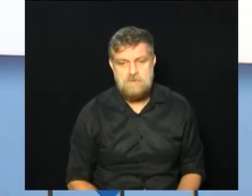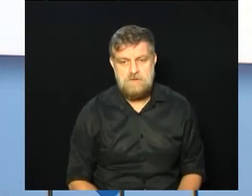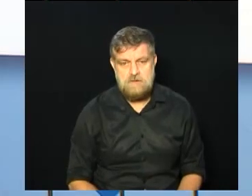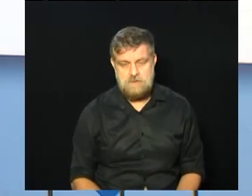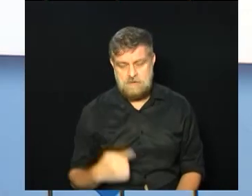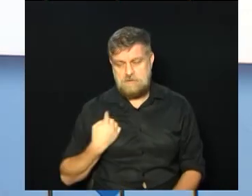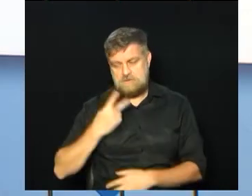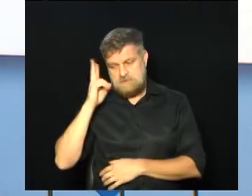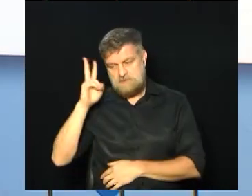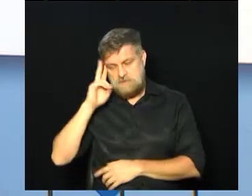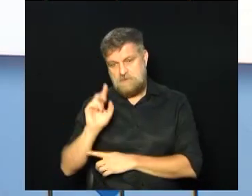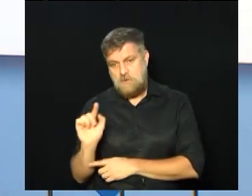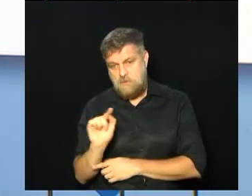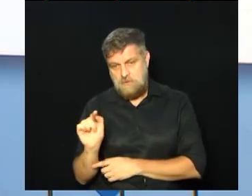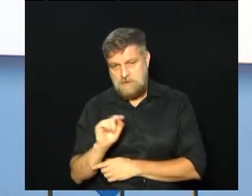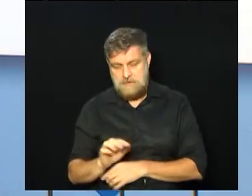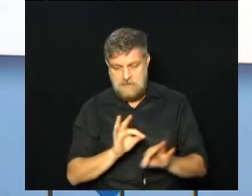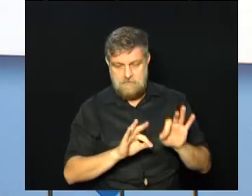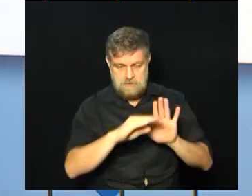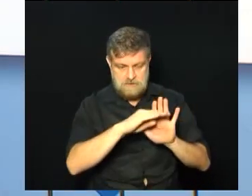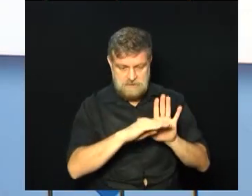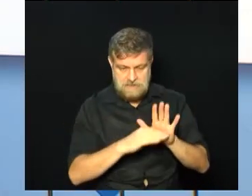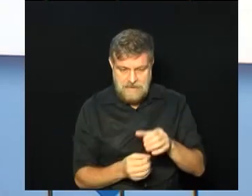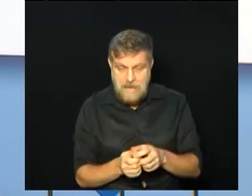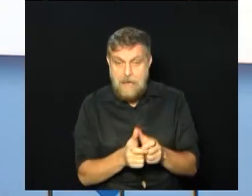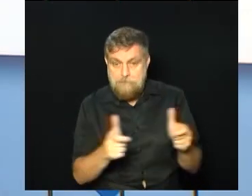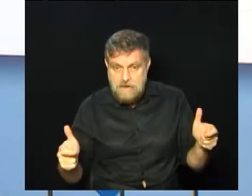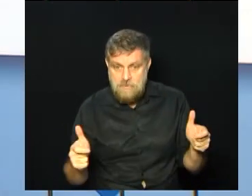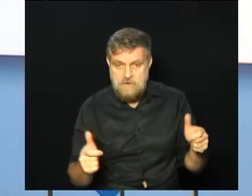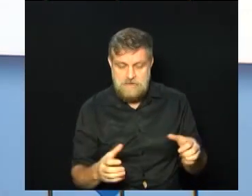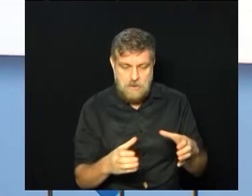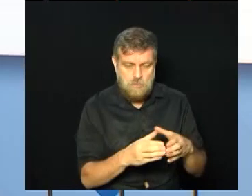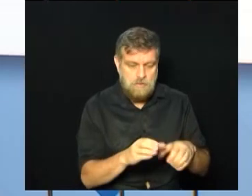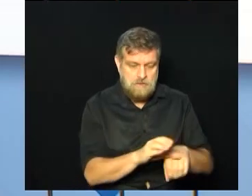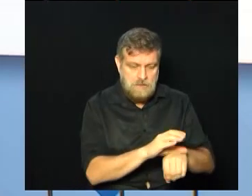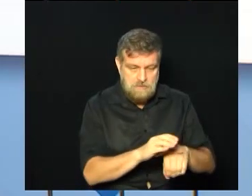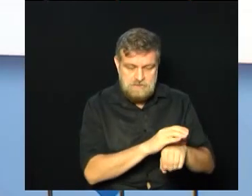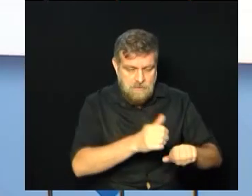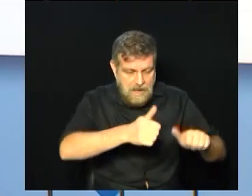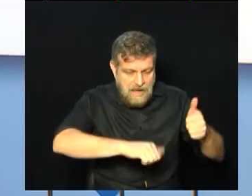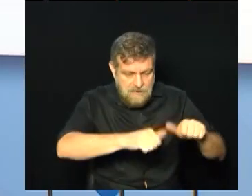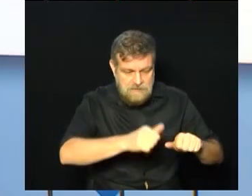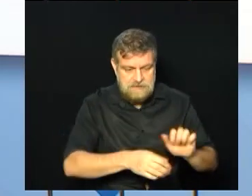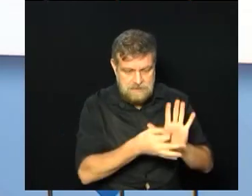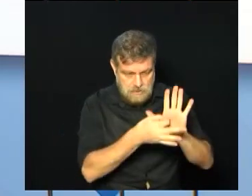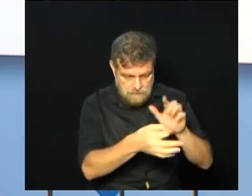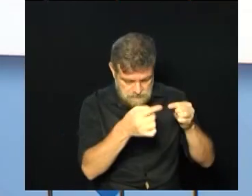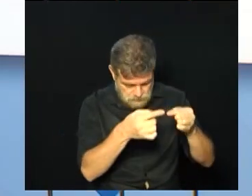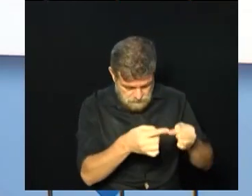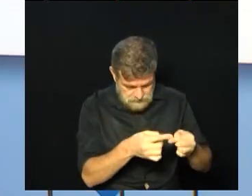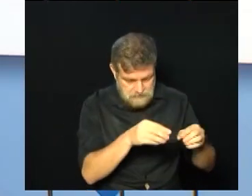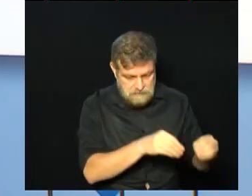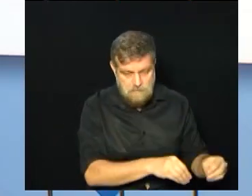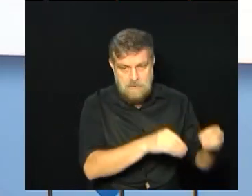A gente lembra então que a maioria dos projetos passa por essa comissão e após a análise e o parecer favorável,